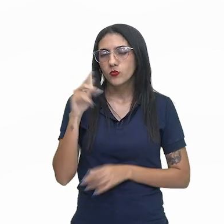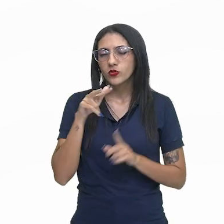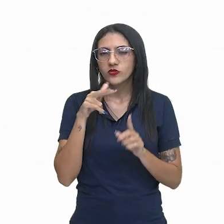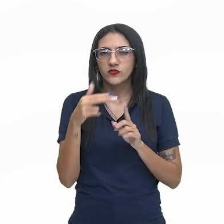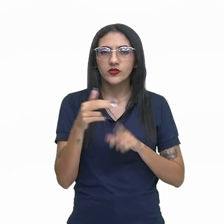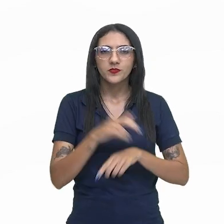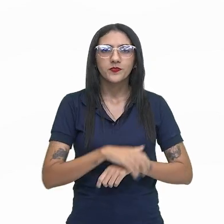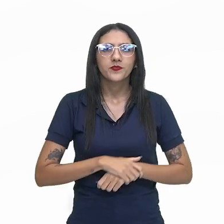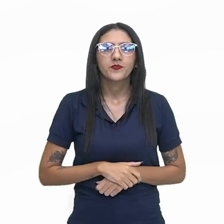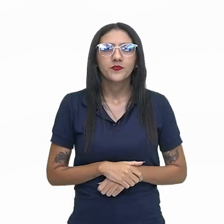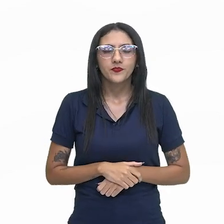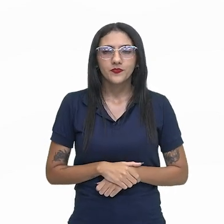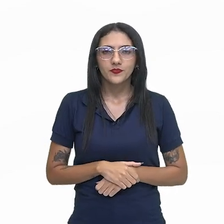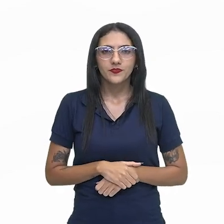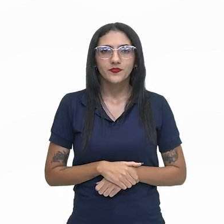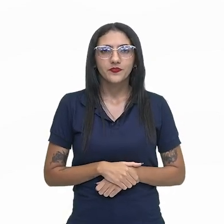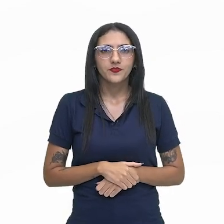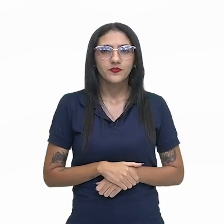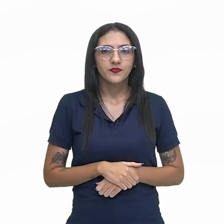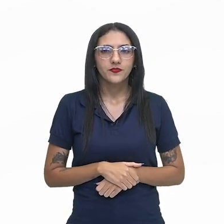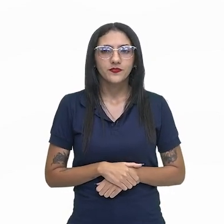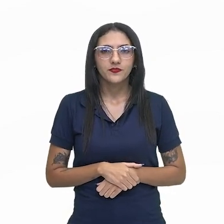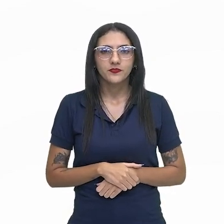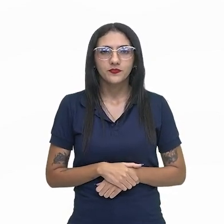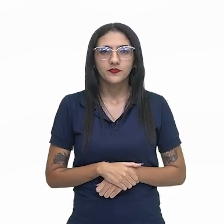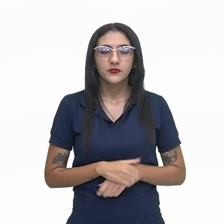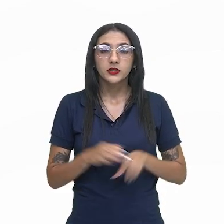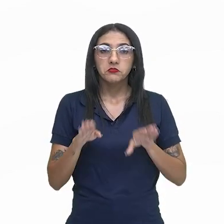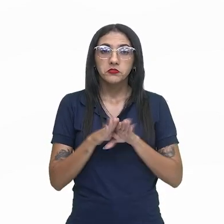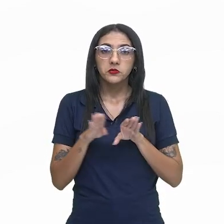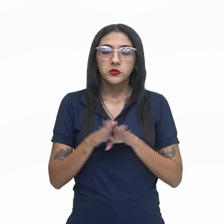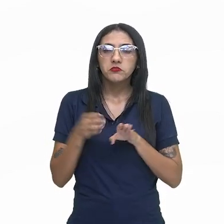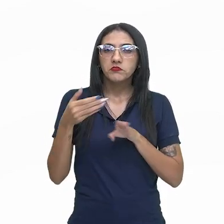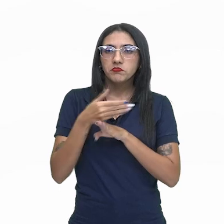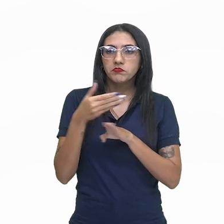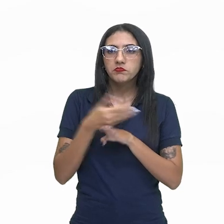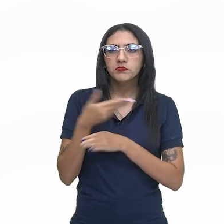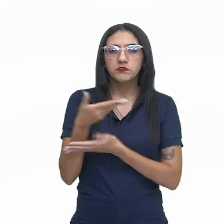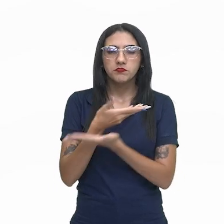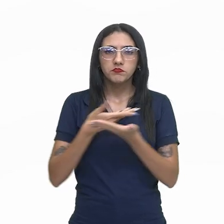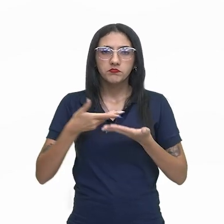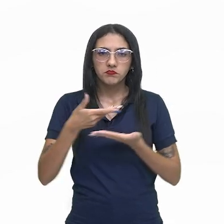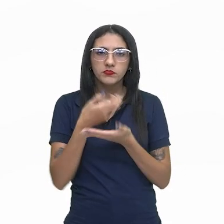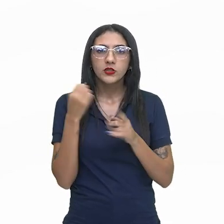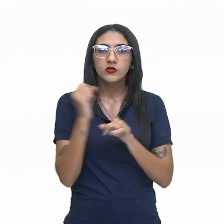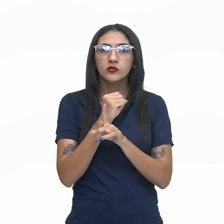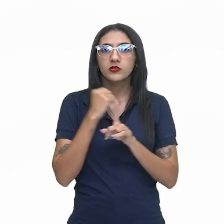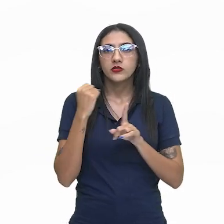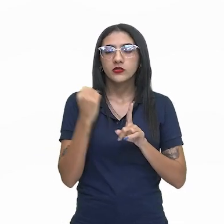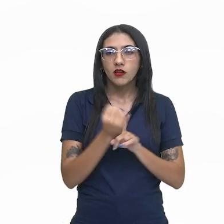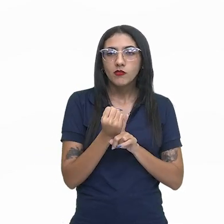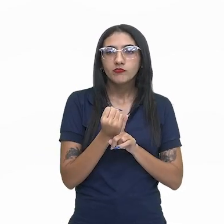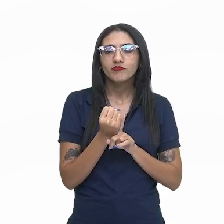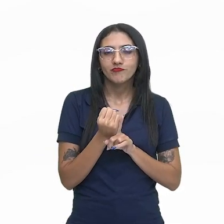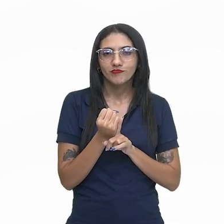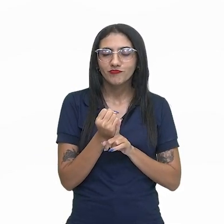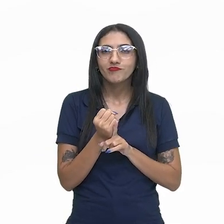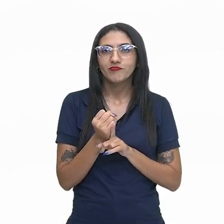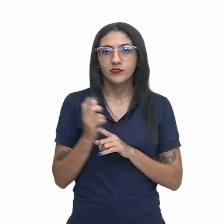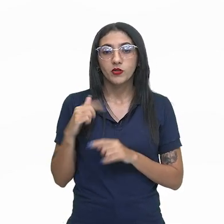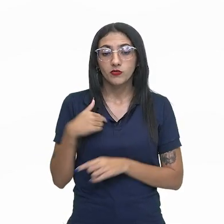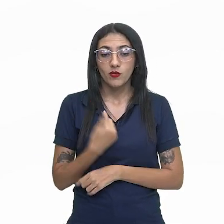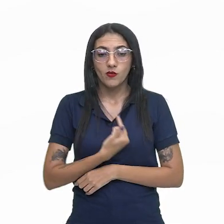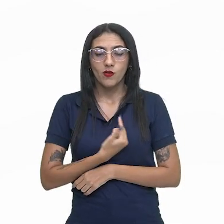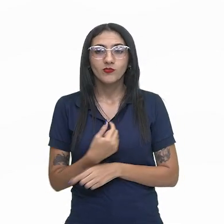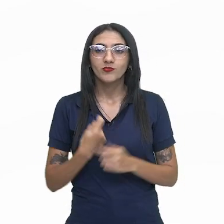aí nós temos também a participação social, né? Incluir a sociedade civil, nos incluir, né?